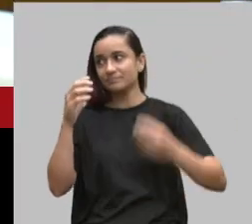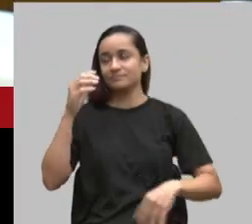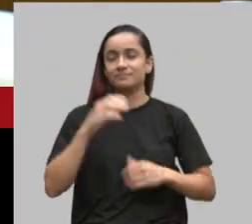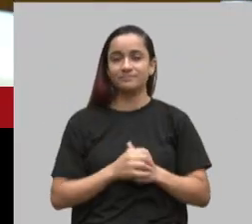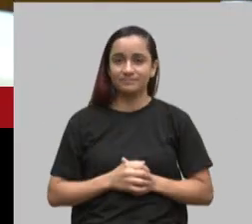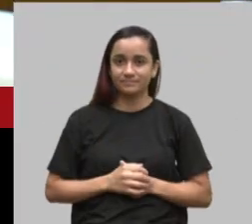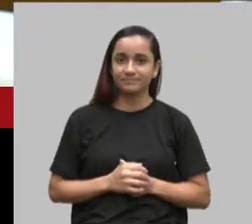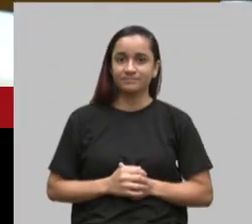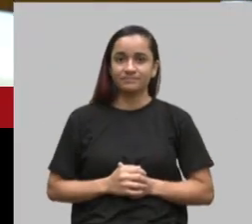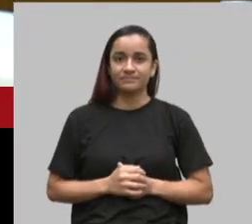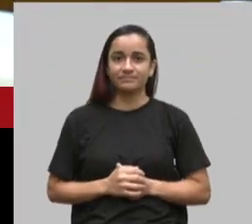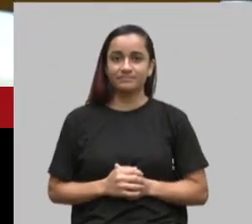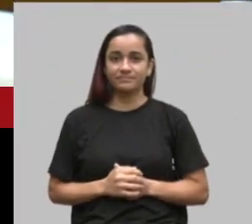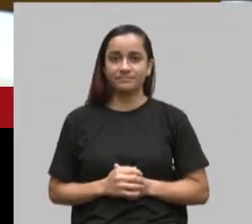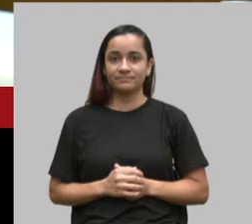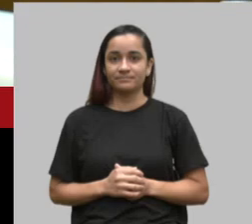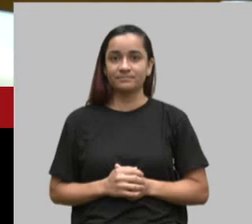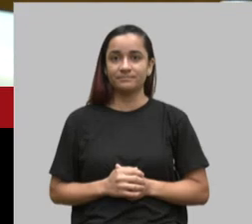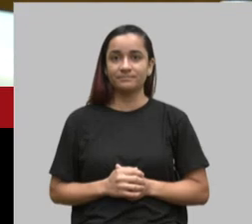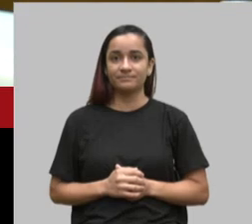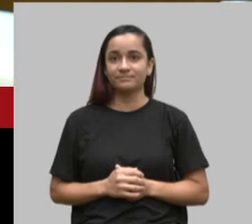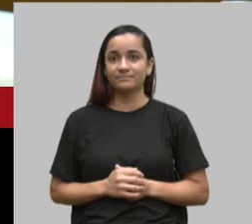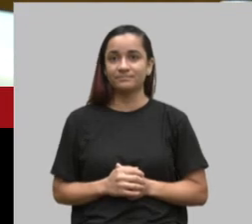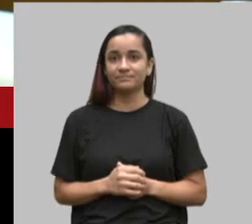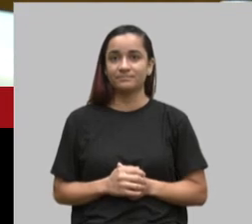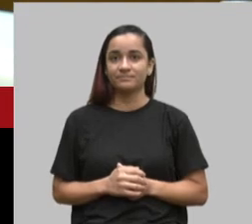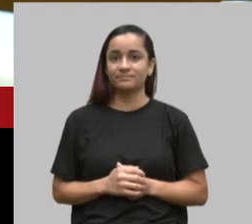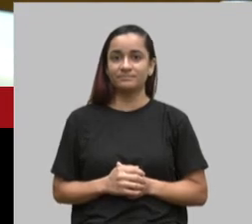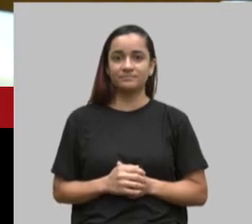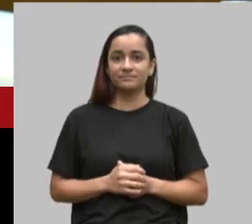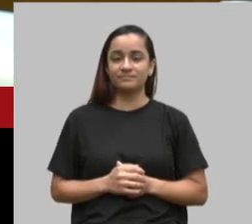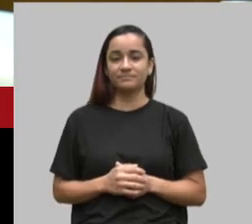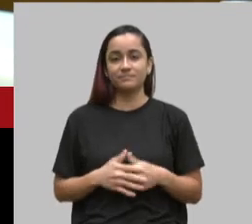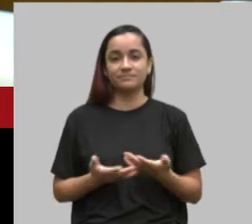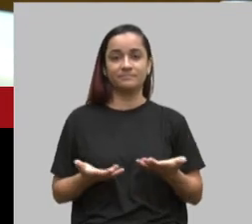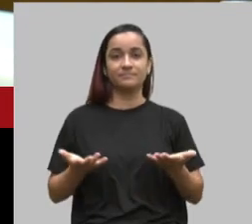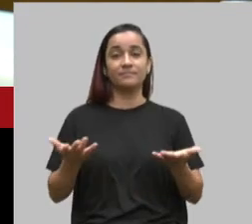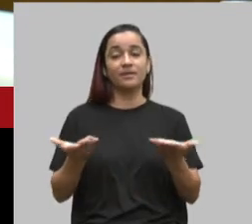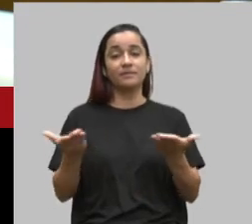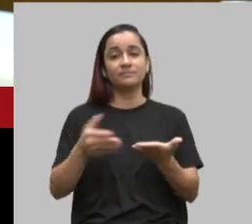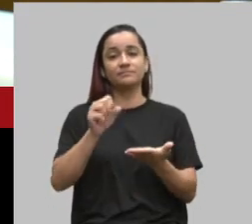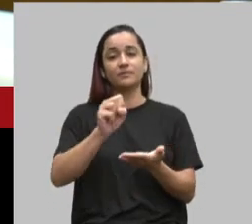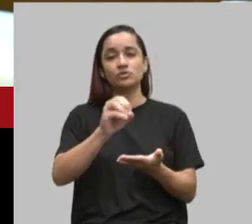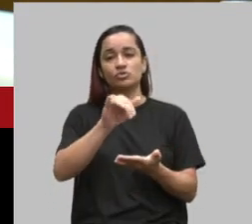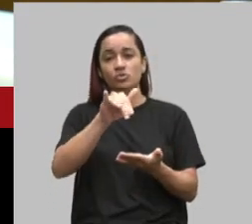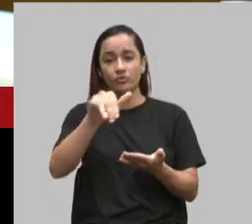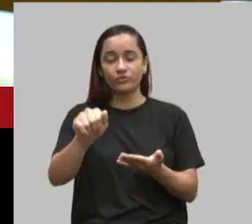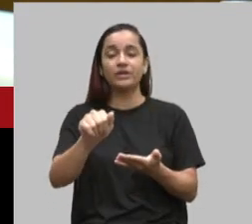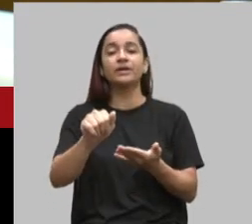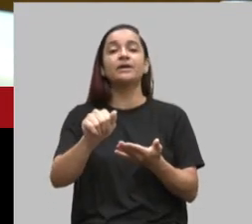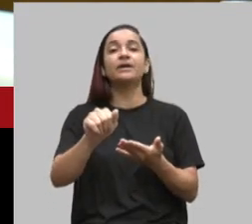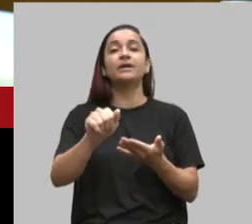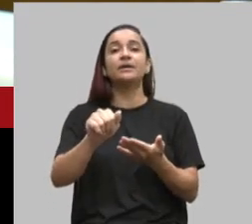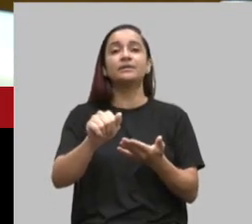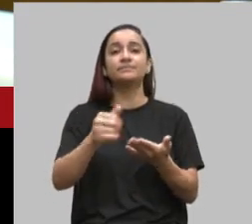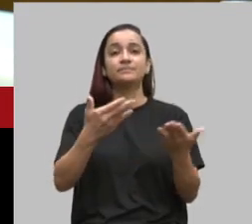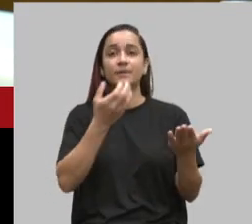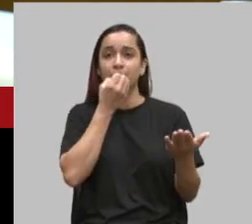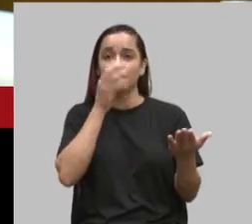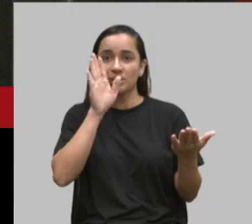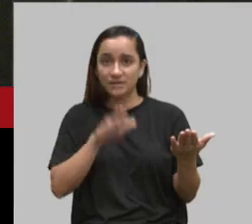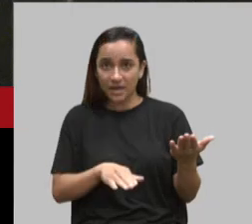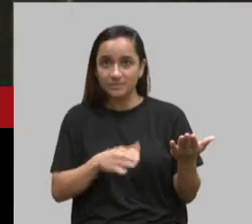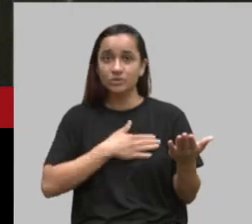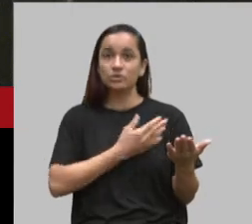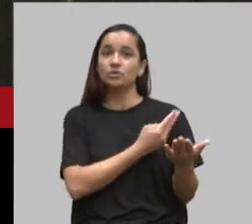obrigada passo a palavra coordenadora do grupo Quatro Sofia Silva Valério Boa tarde meu nome é